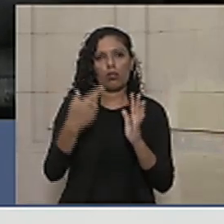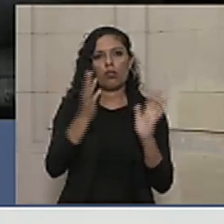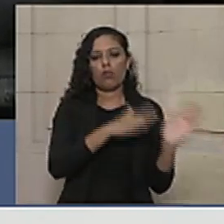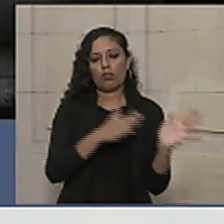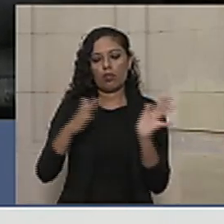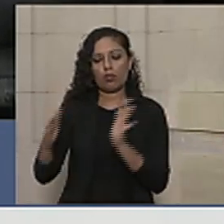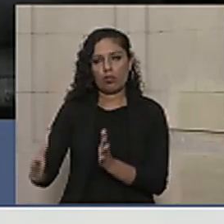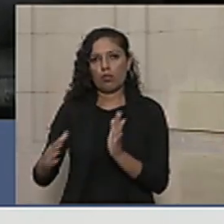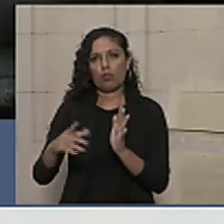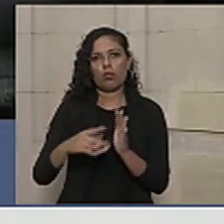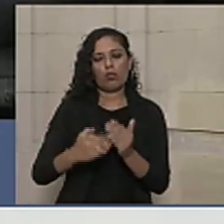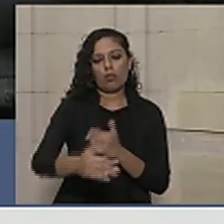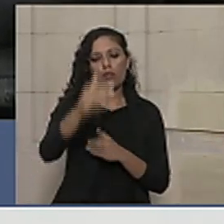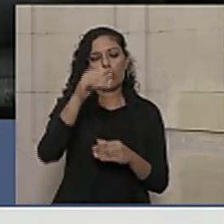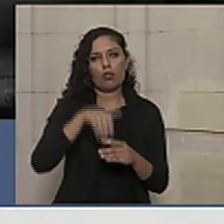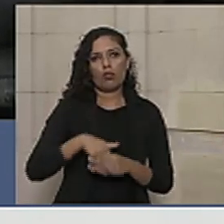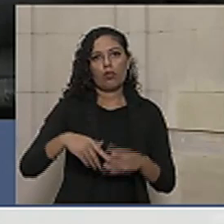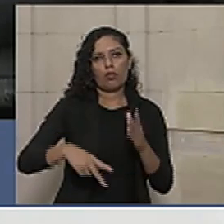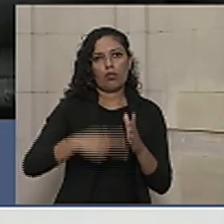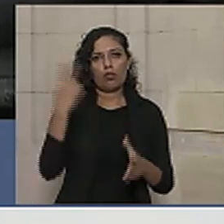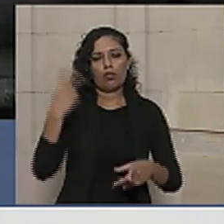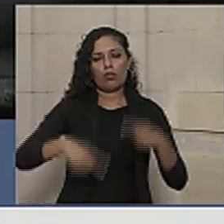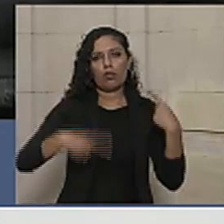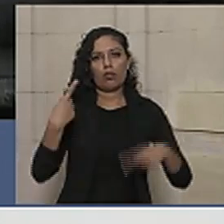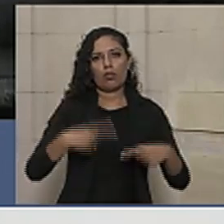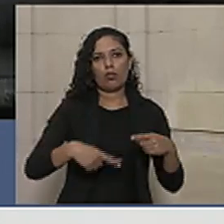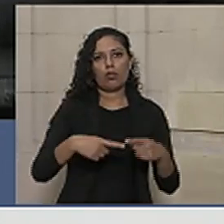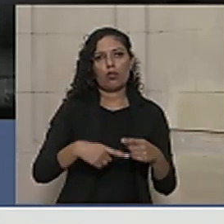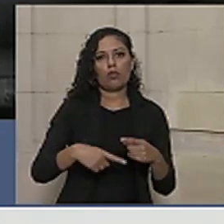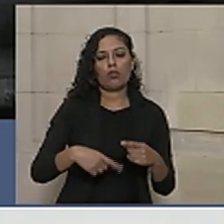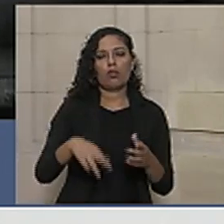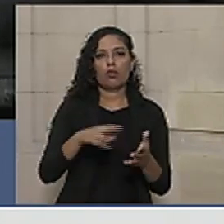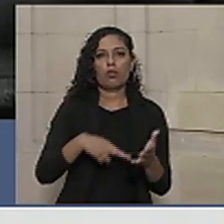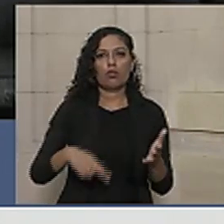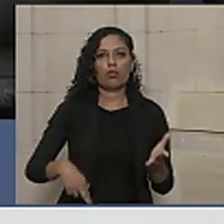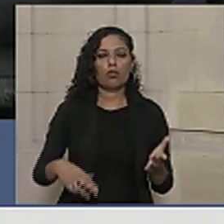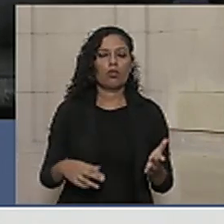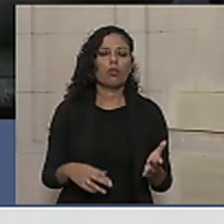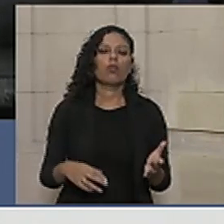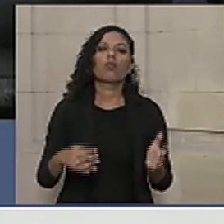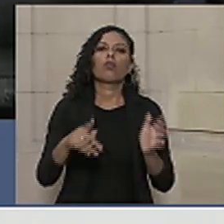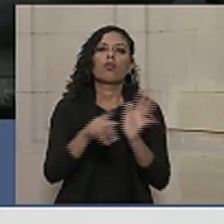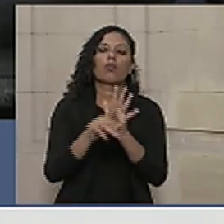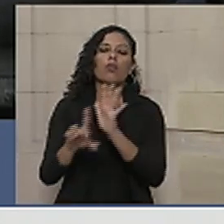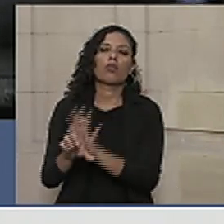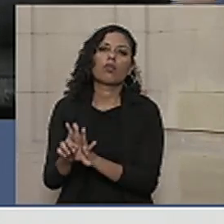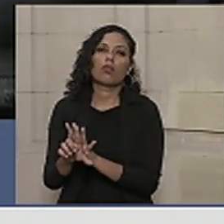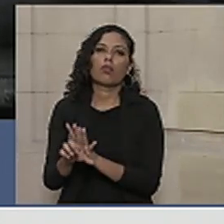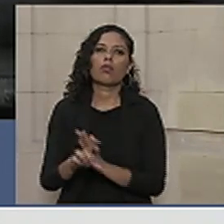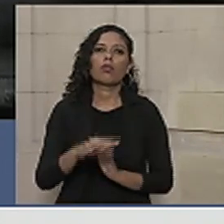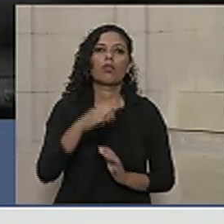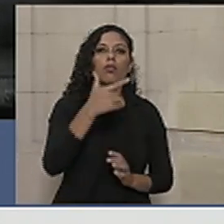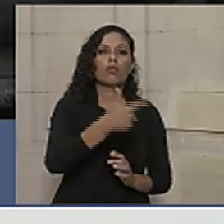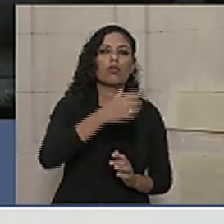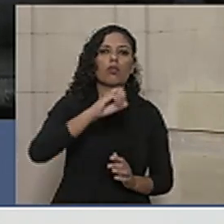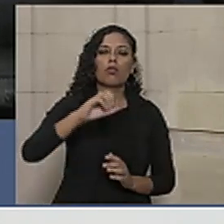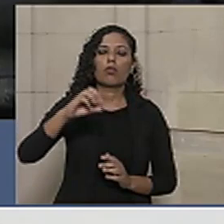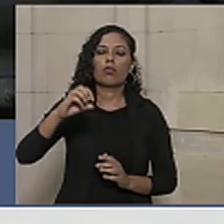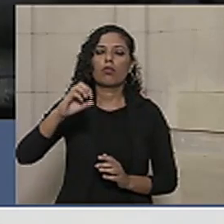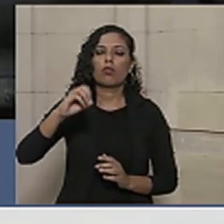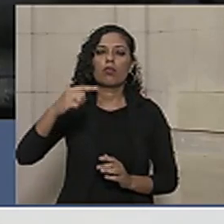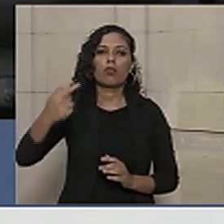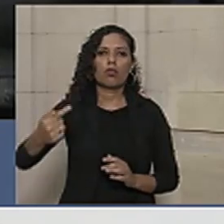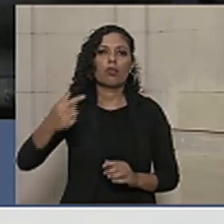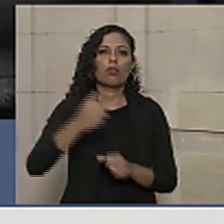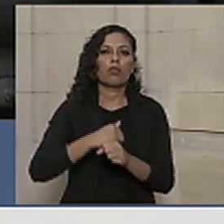tramitação ordinária, em votação, em segunda discussão, redação do vencido. Projeto de Lei 217-A de 2011,